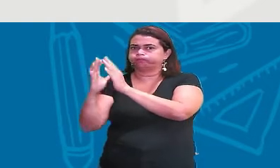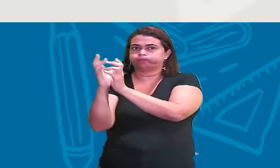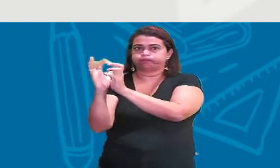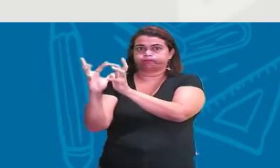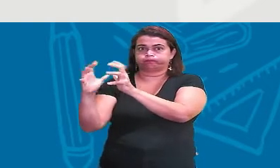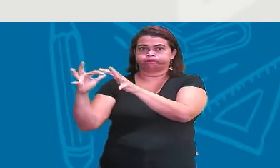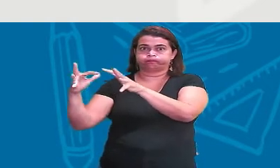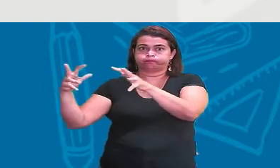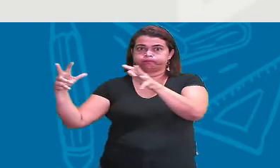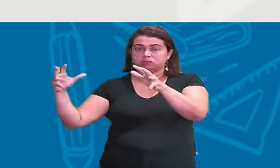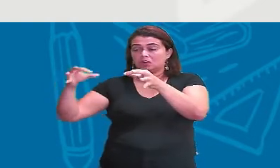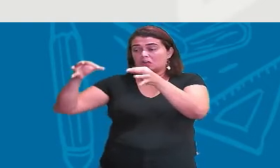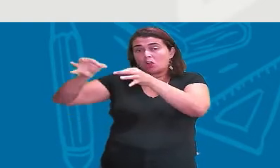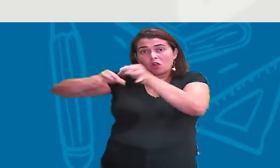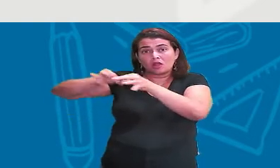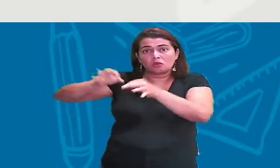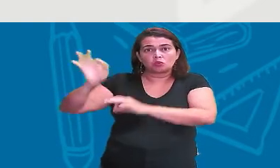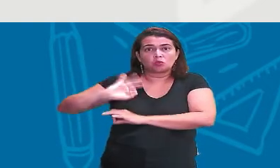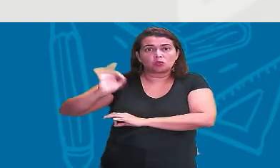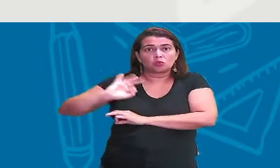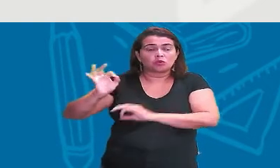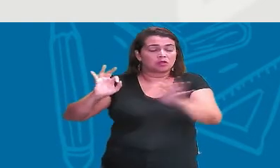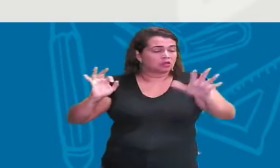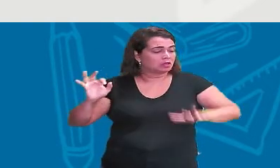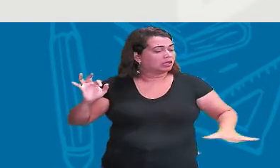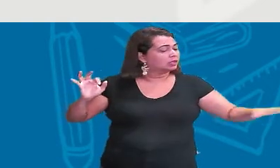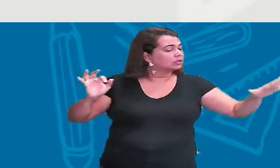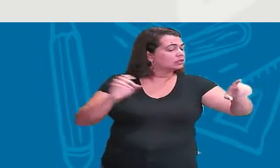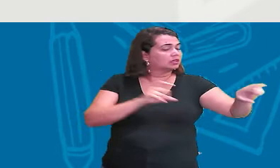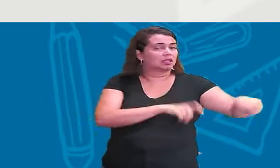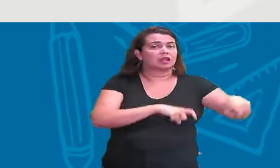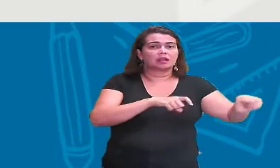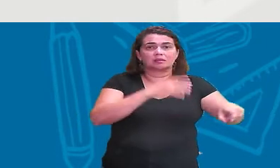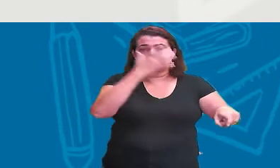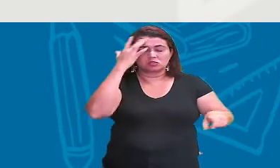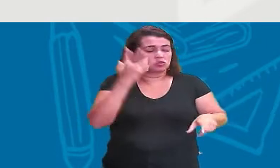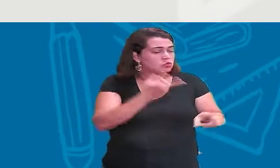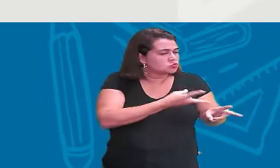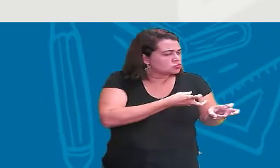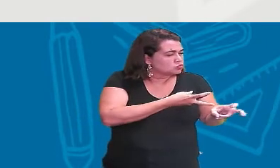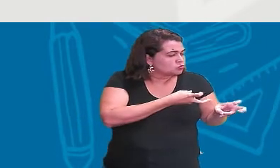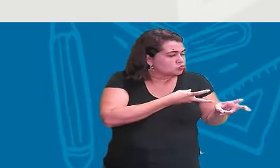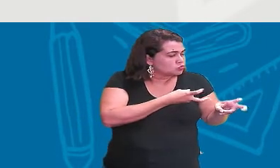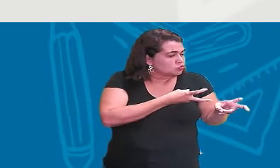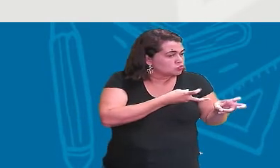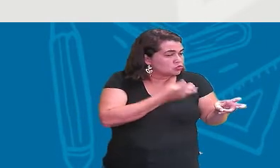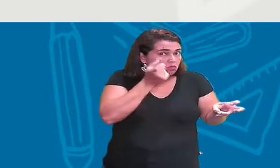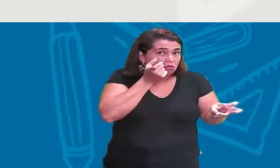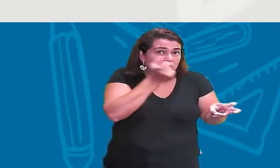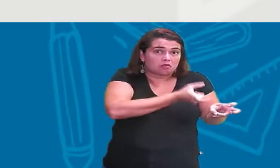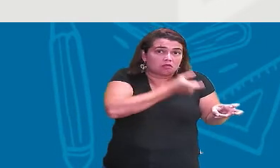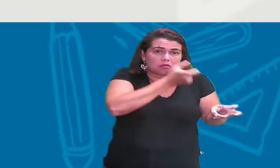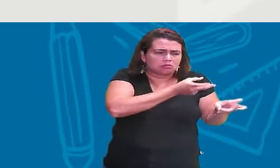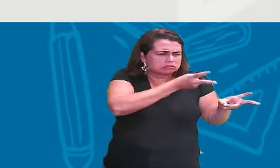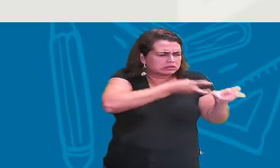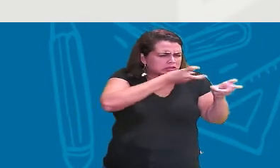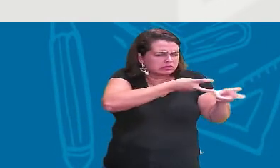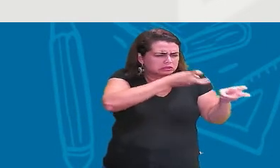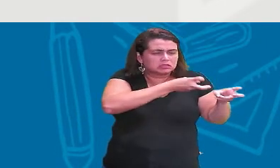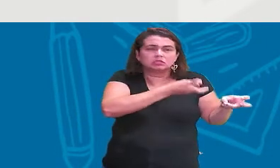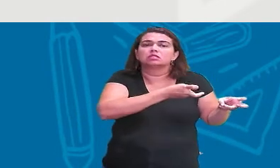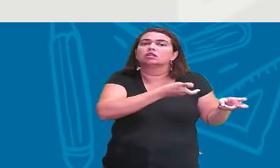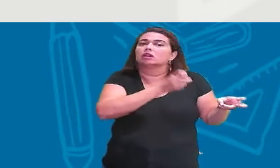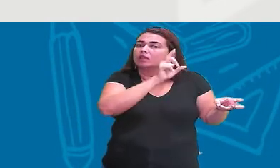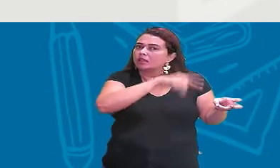exploradas inadequadamente. É quando a gente vê a ambição humana aí, tá? Mas o progresso também ofereceu